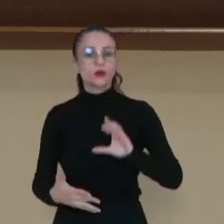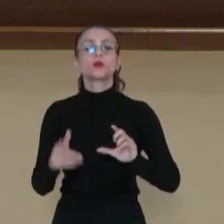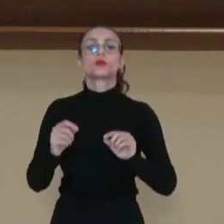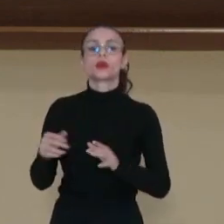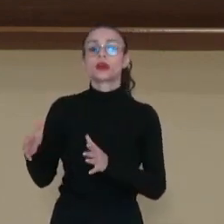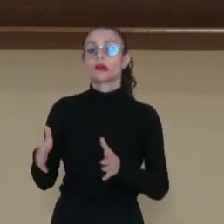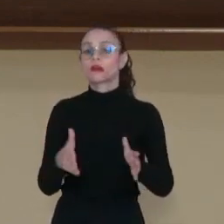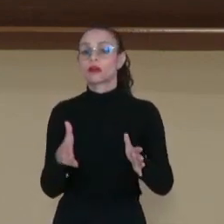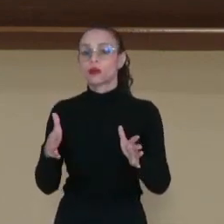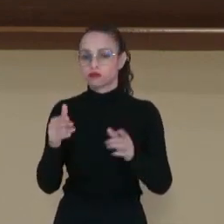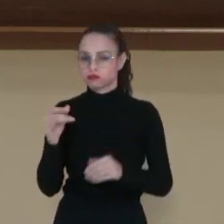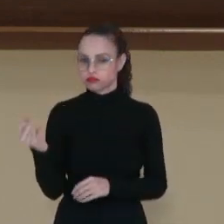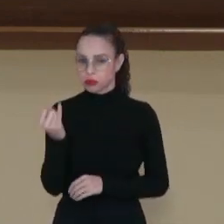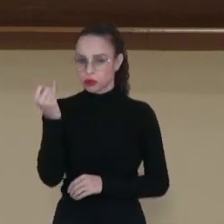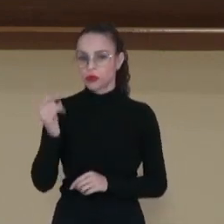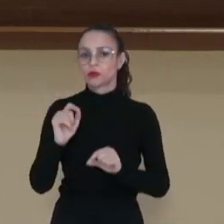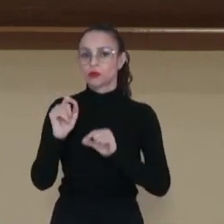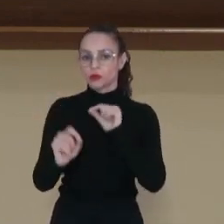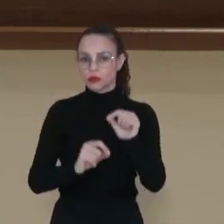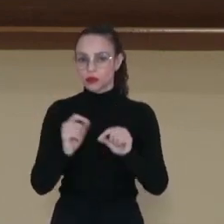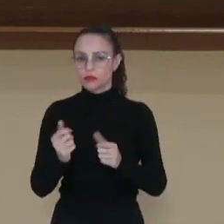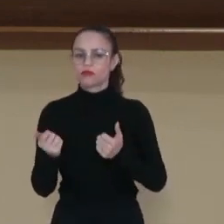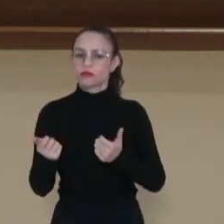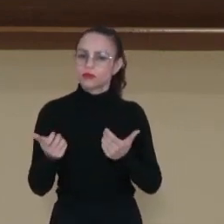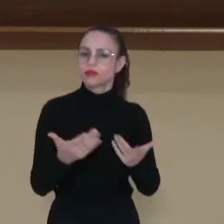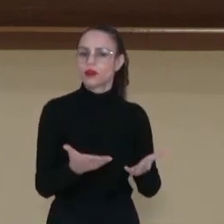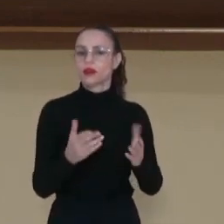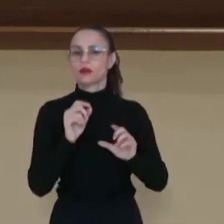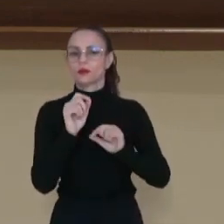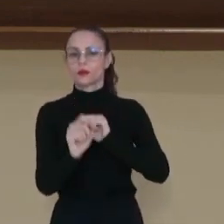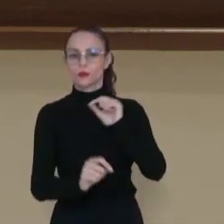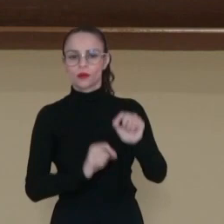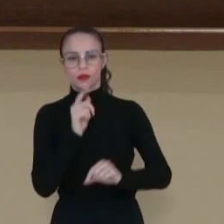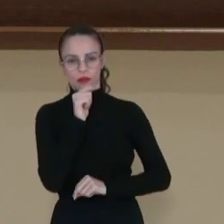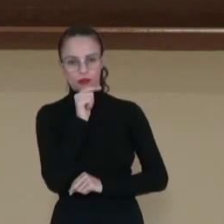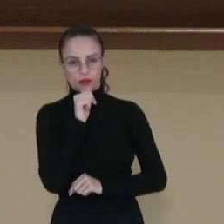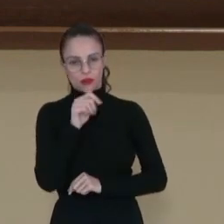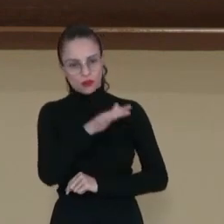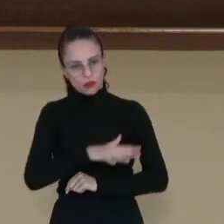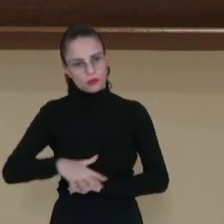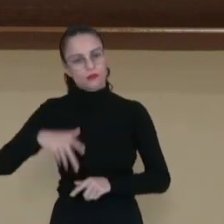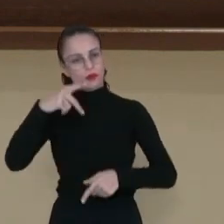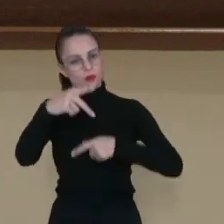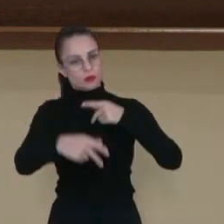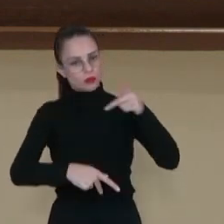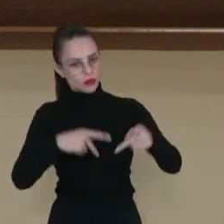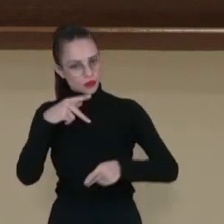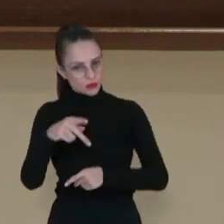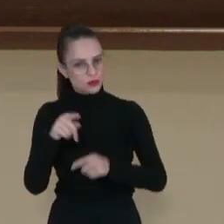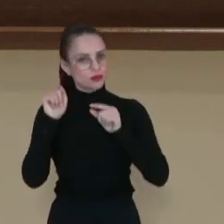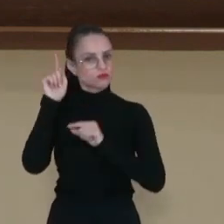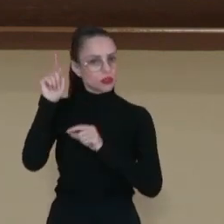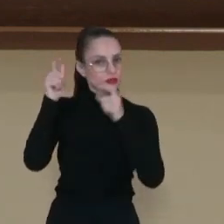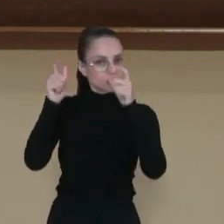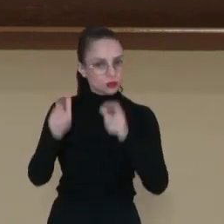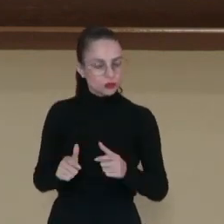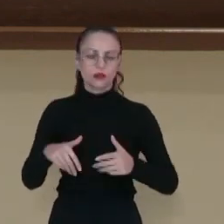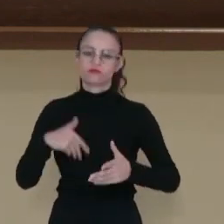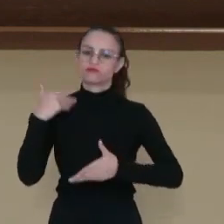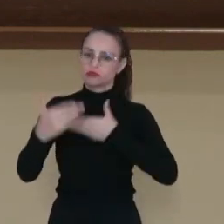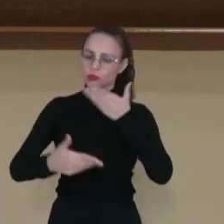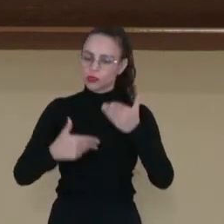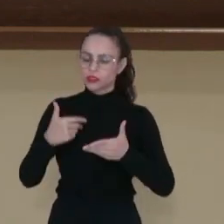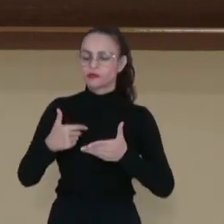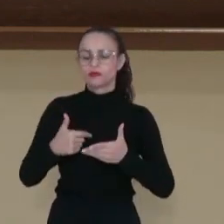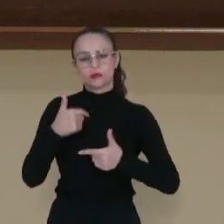temos importantes que oferecem ou que fornecem água para a população, para o desenvolvimento das atividades nessa